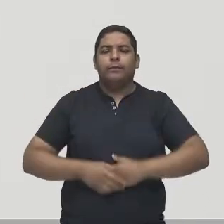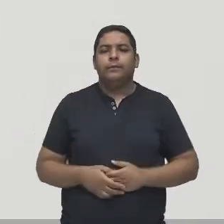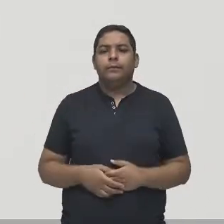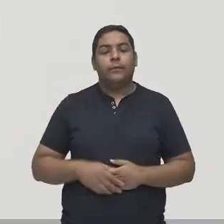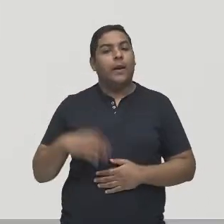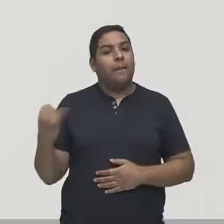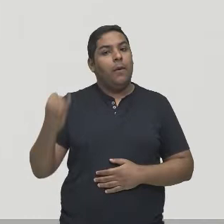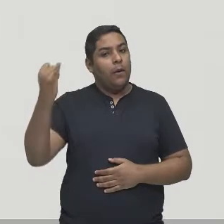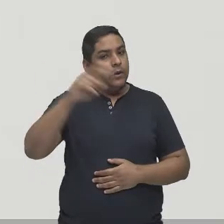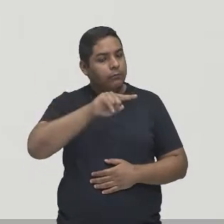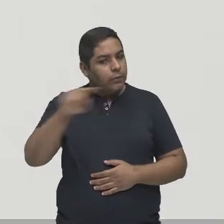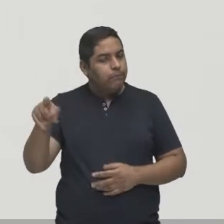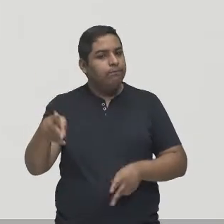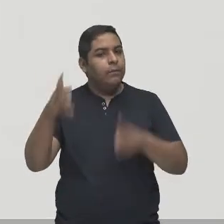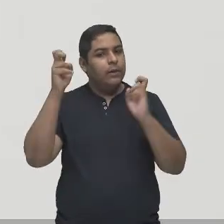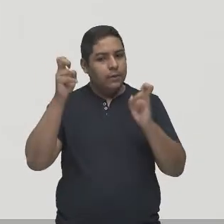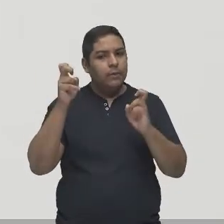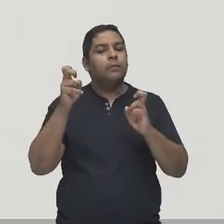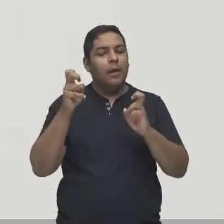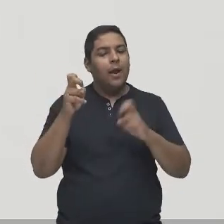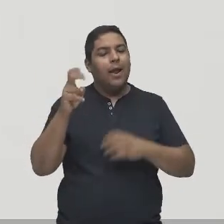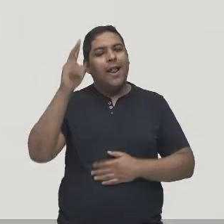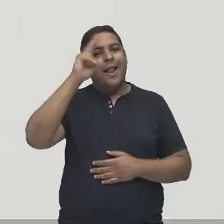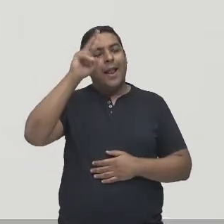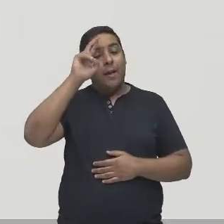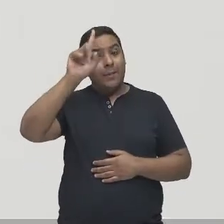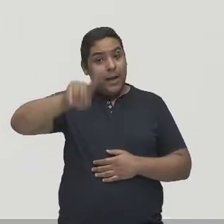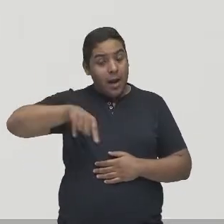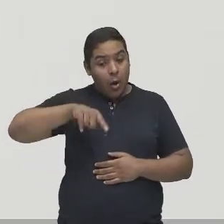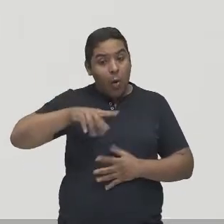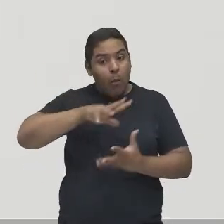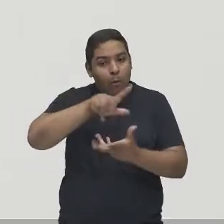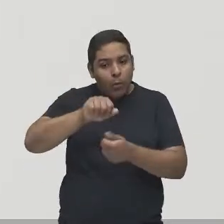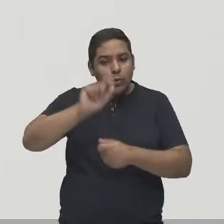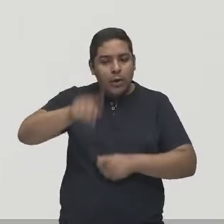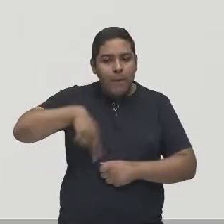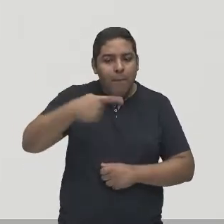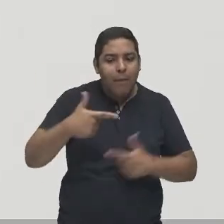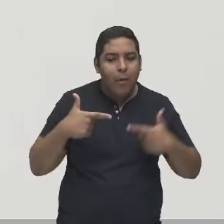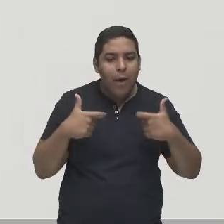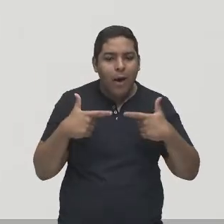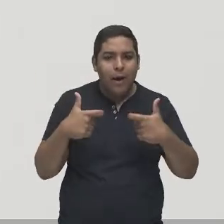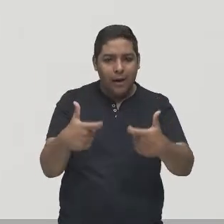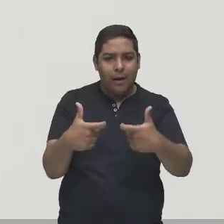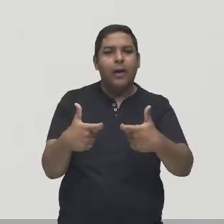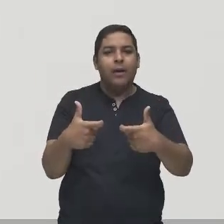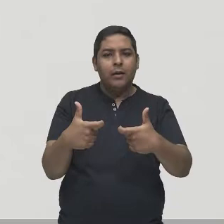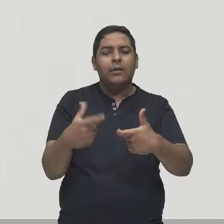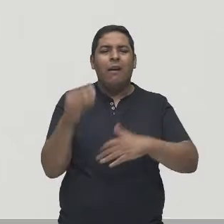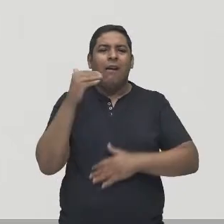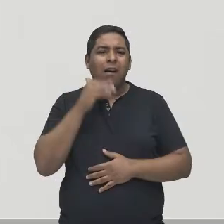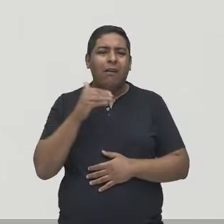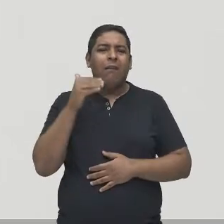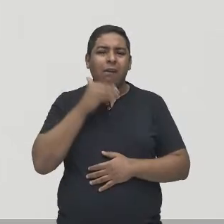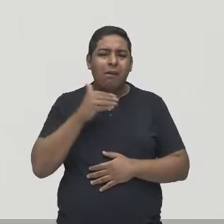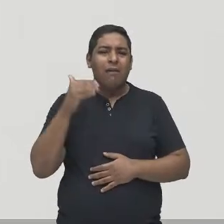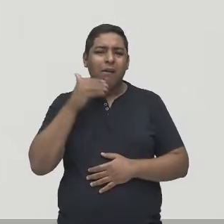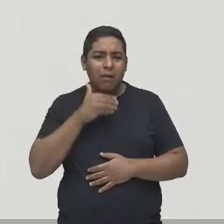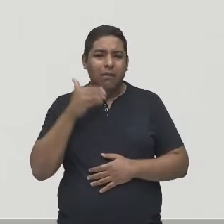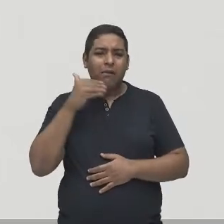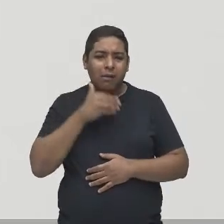observarem. Lembre-se que nós estamos falando de um mundo pós-guerra, um mundo que está ali meio debilitado, porém, ele está